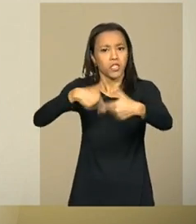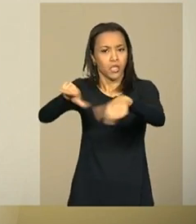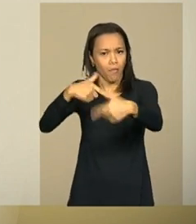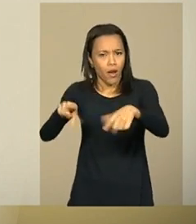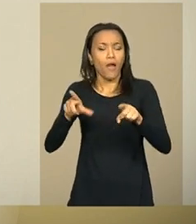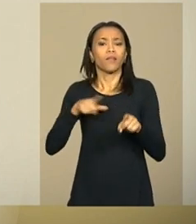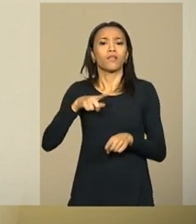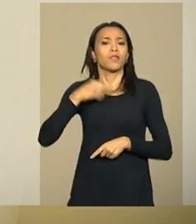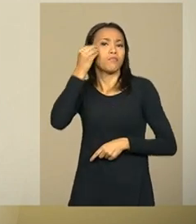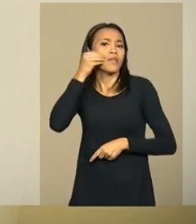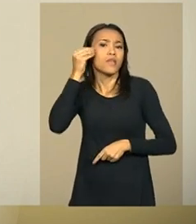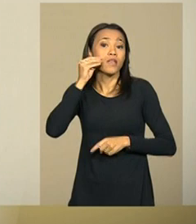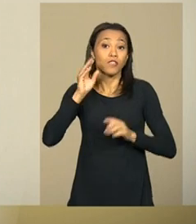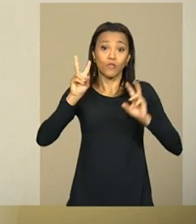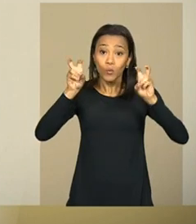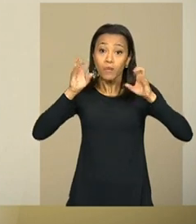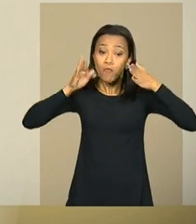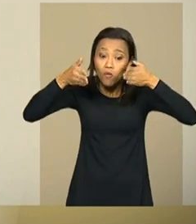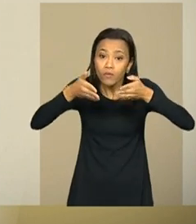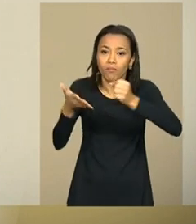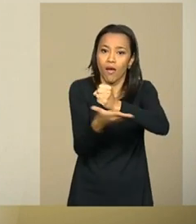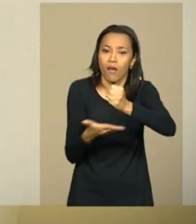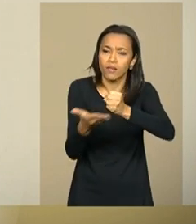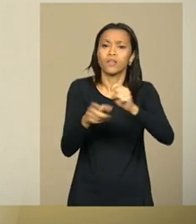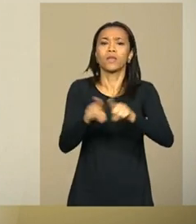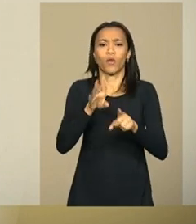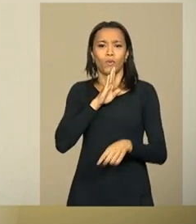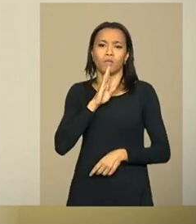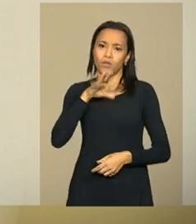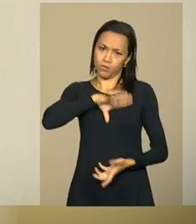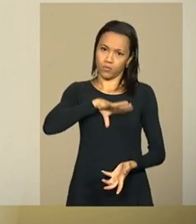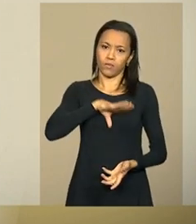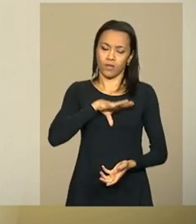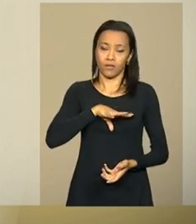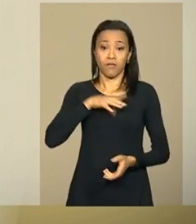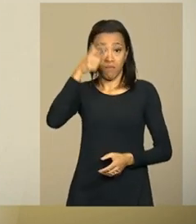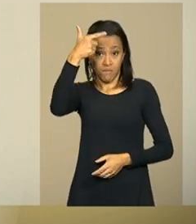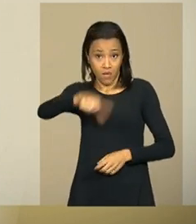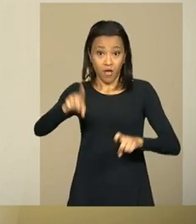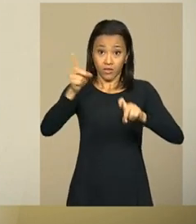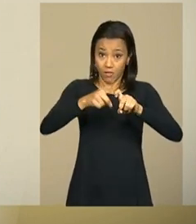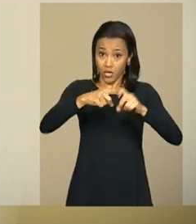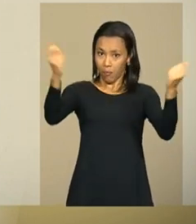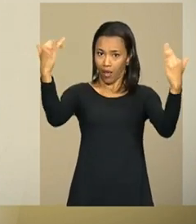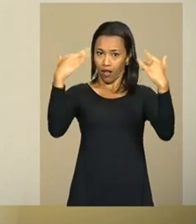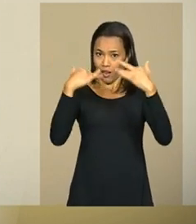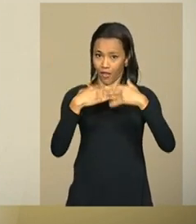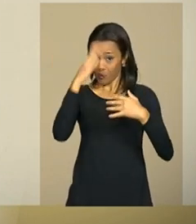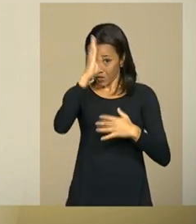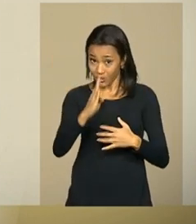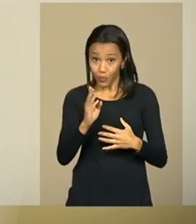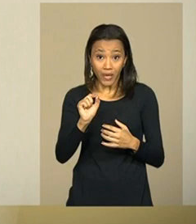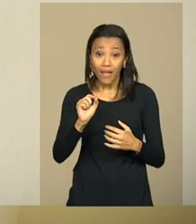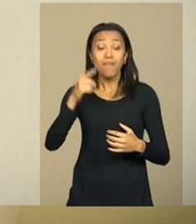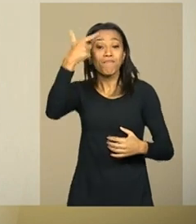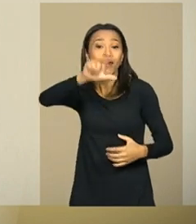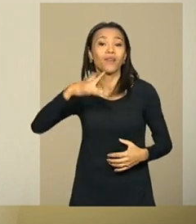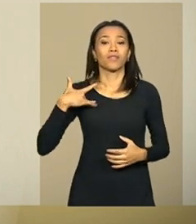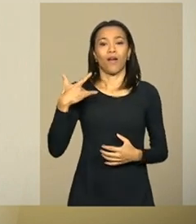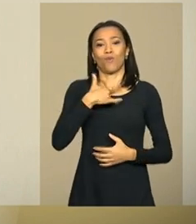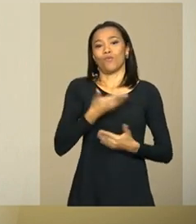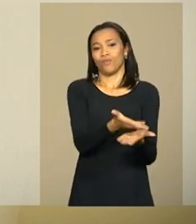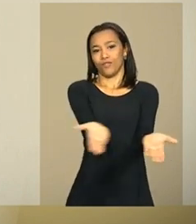em atenção básica e com conhecimento de português mais médicos em nosso país Luciano significa mais saúde para a